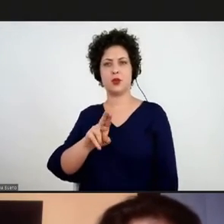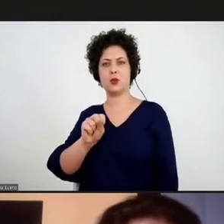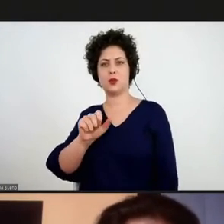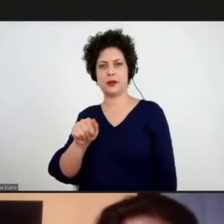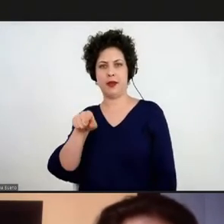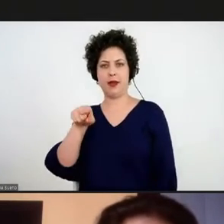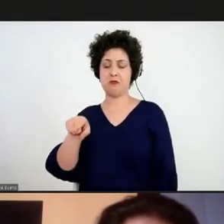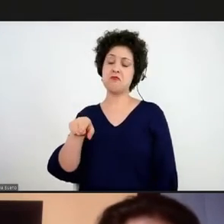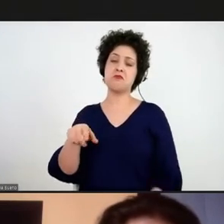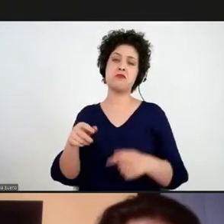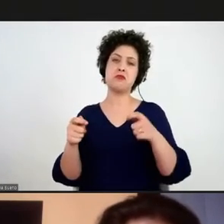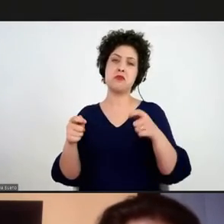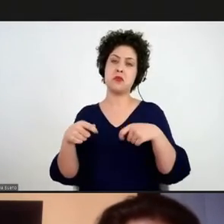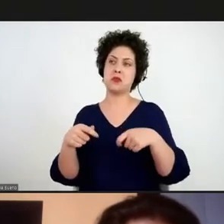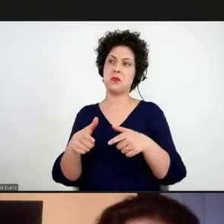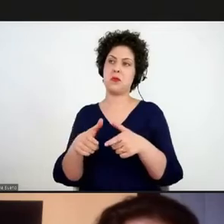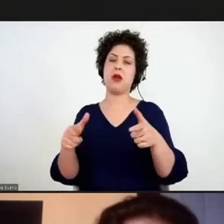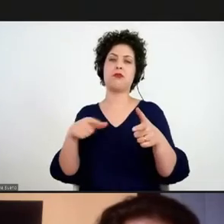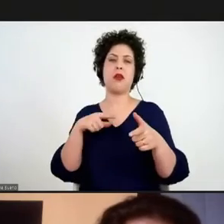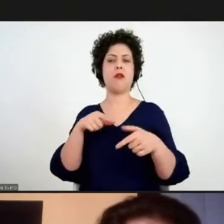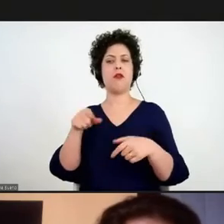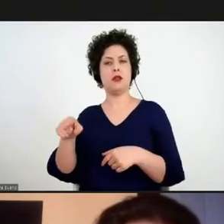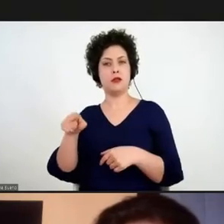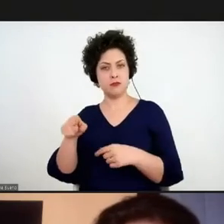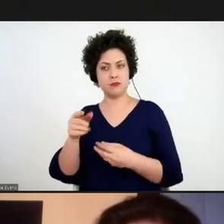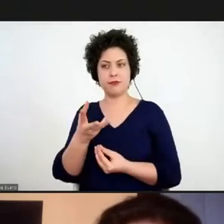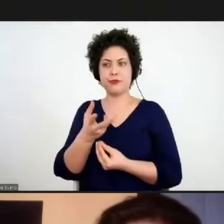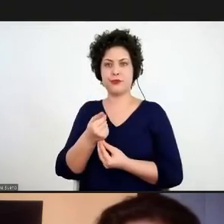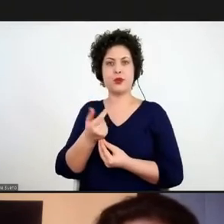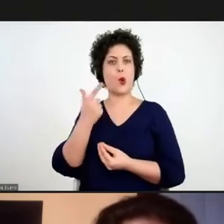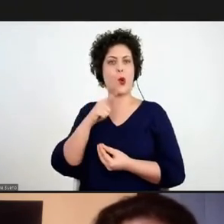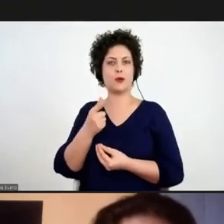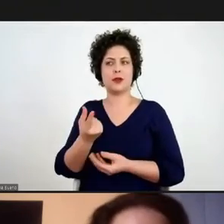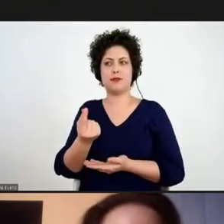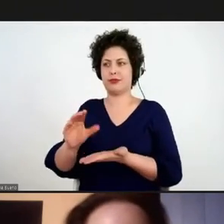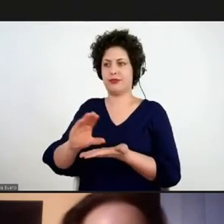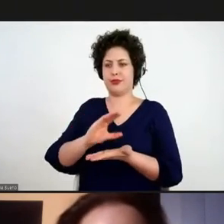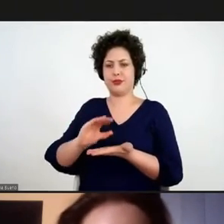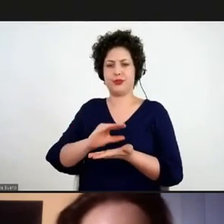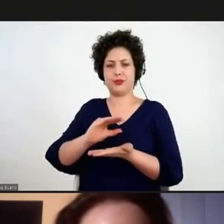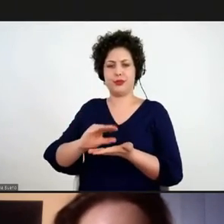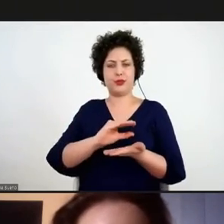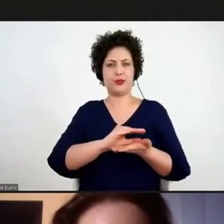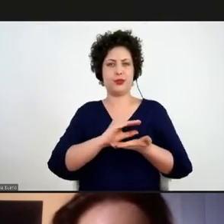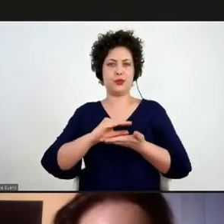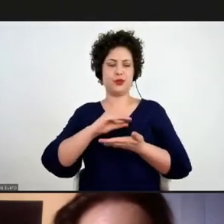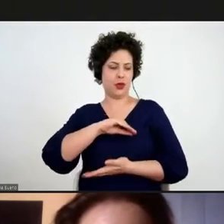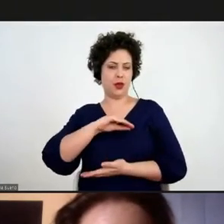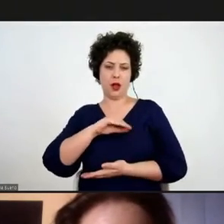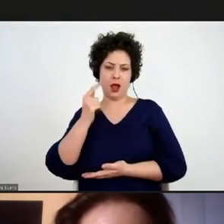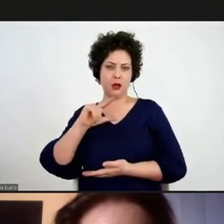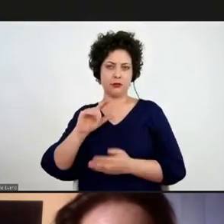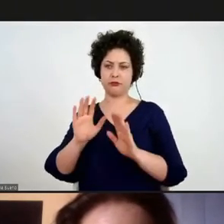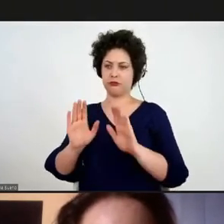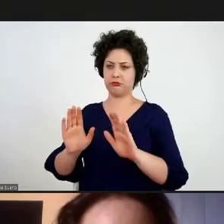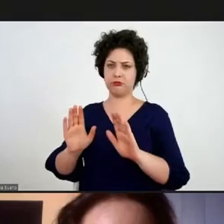uma possibilidade grande desses artistas se manterem. E pelo pouquinho que vocês puderam